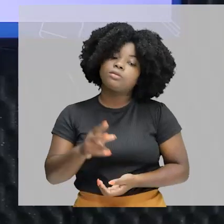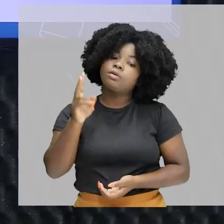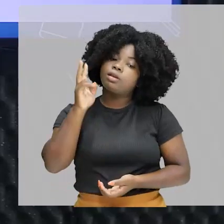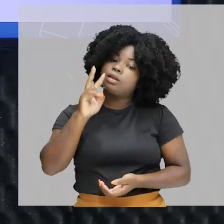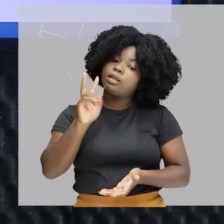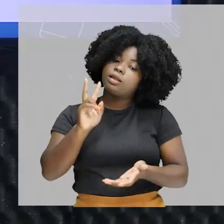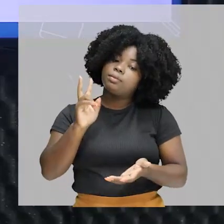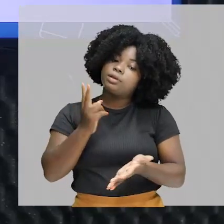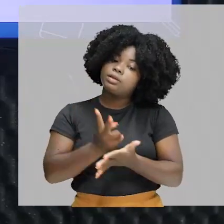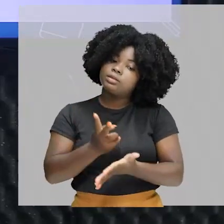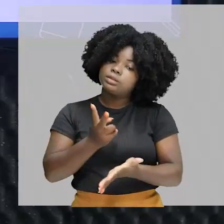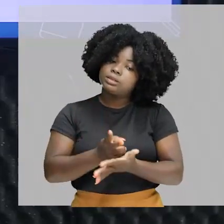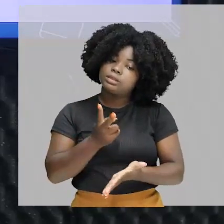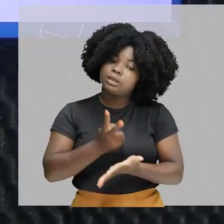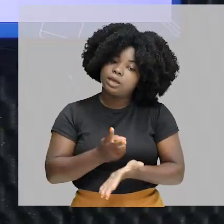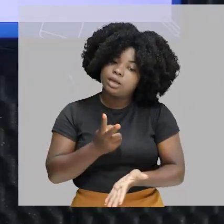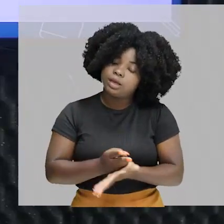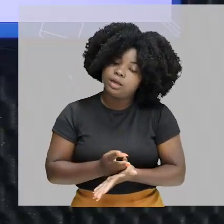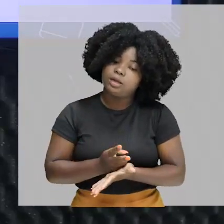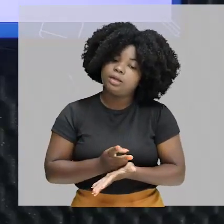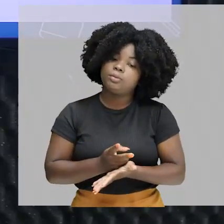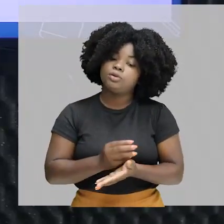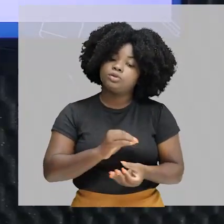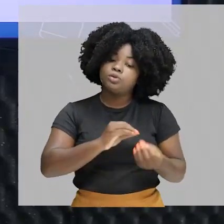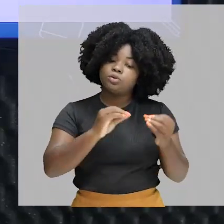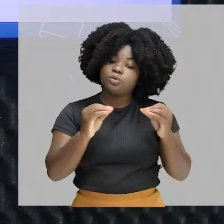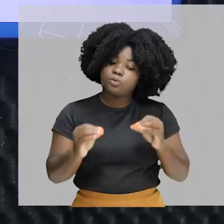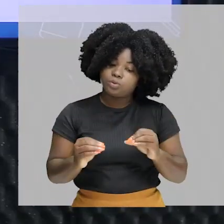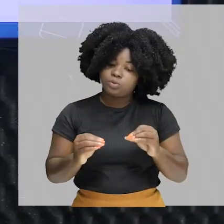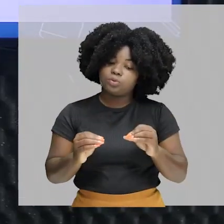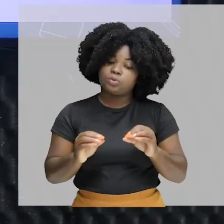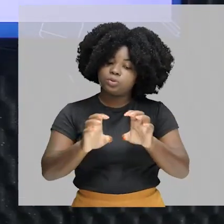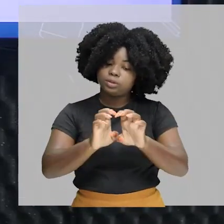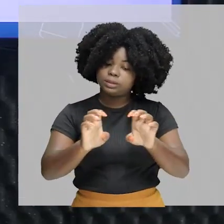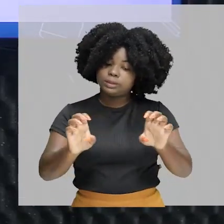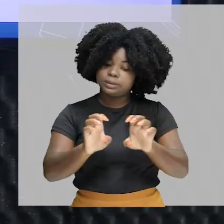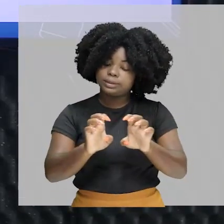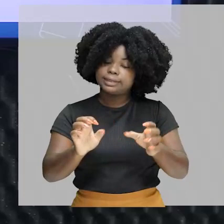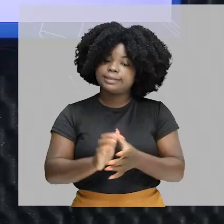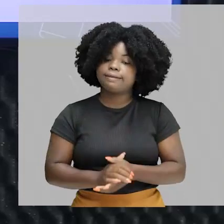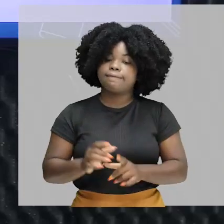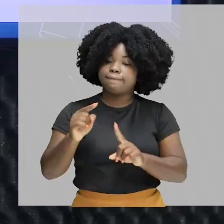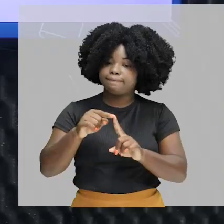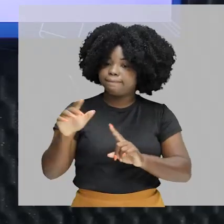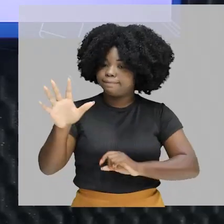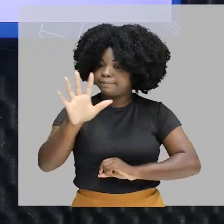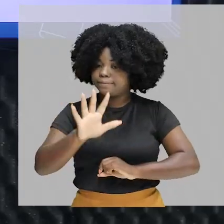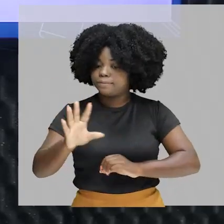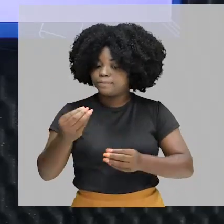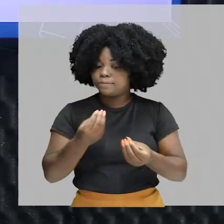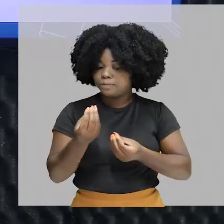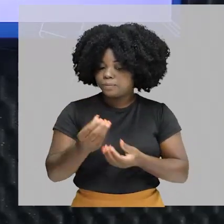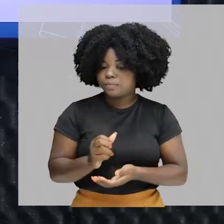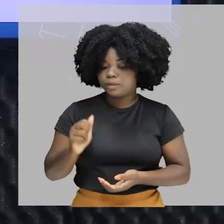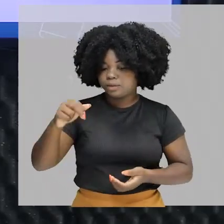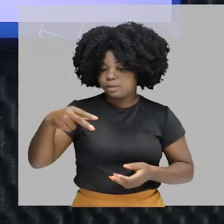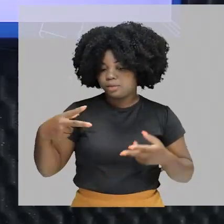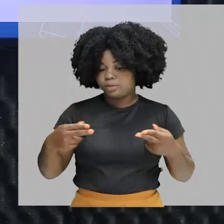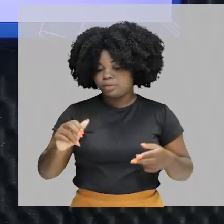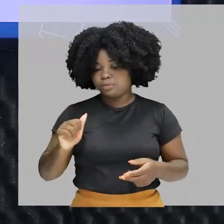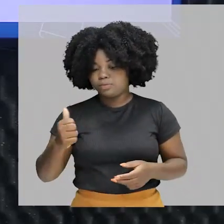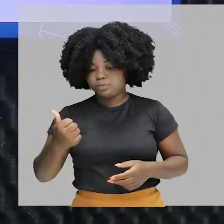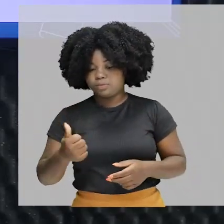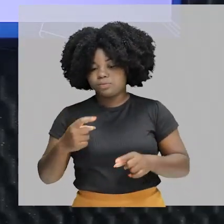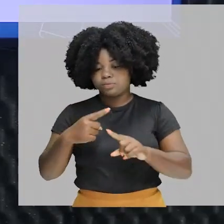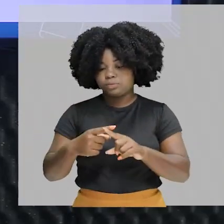Lembra, todo o tempo eu estou trabalhando a partir do termo geral. E como é mesmo o termo geral, a